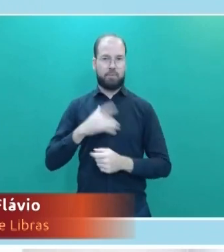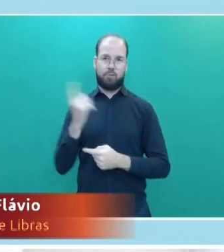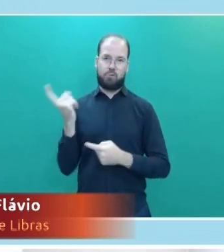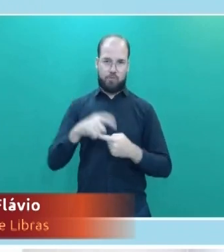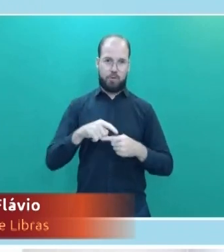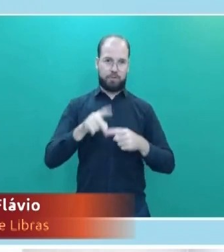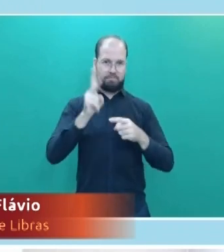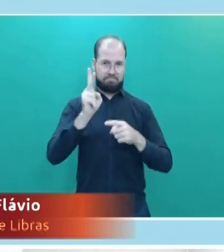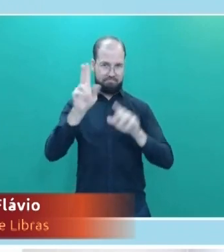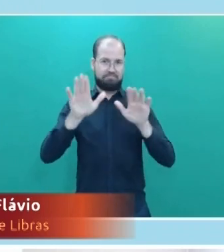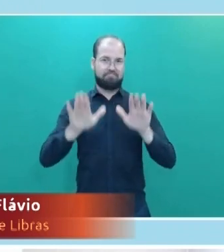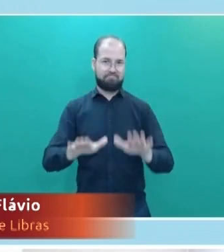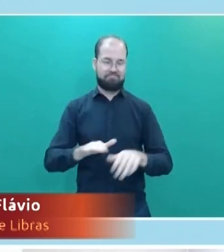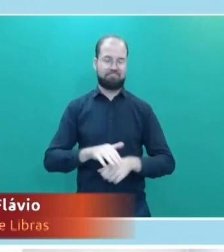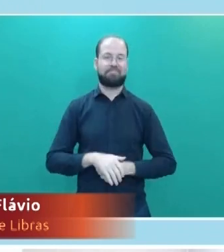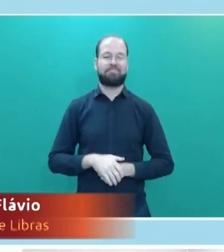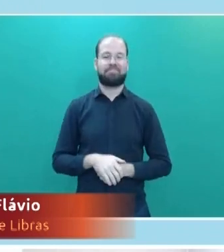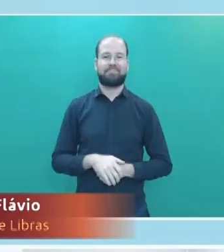daí não.